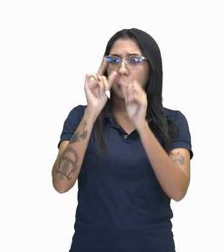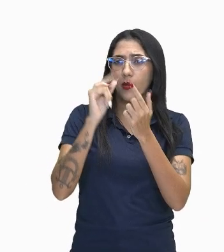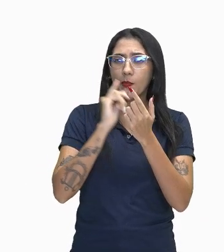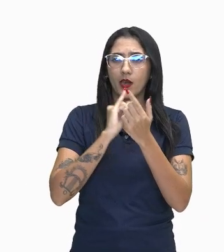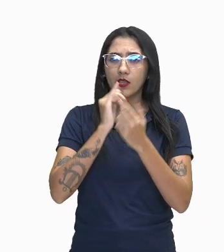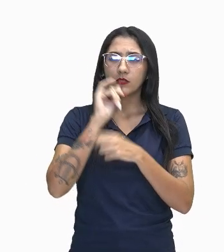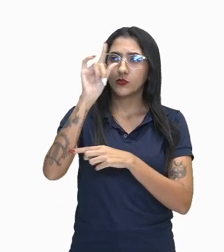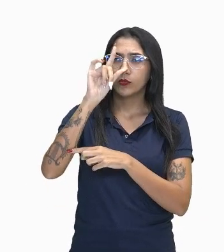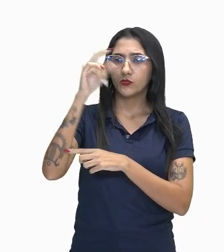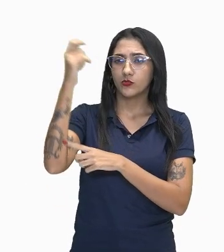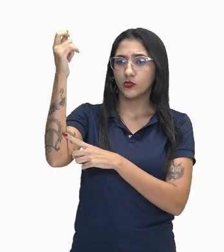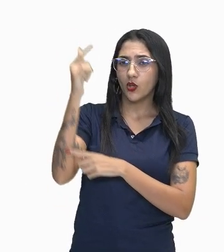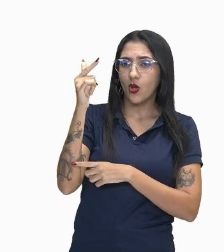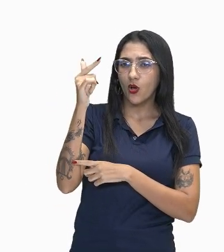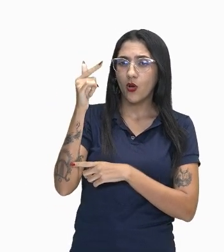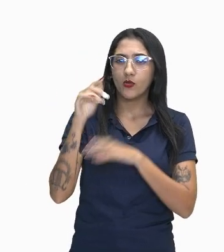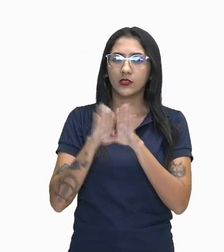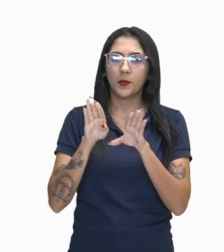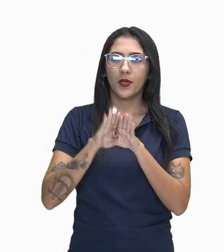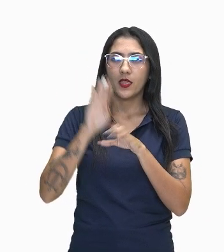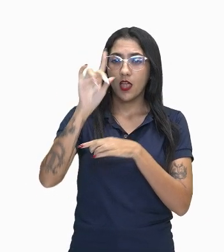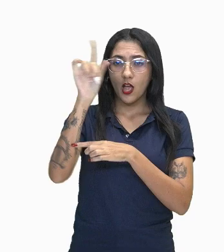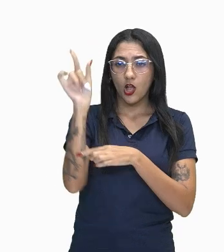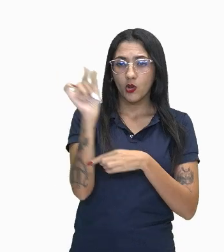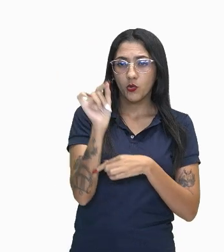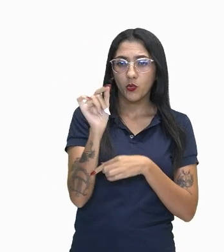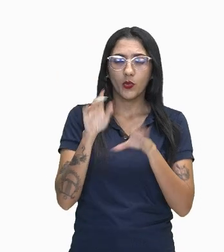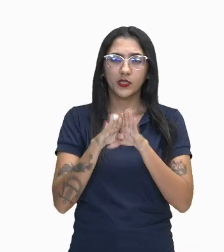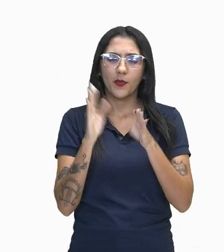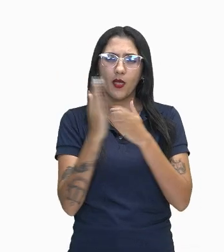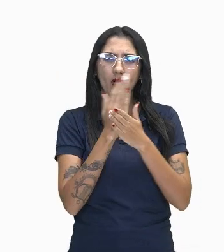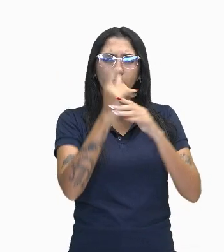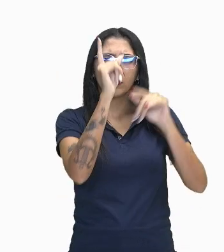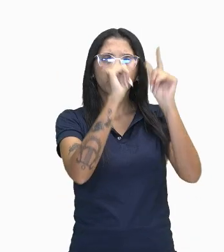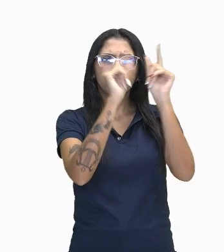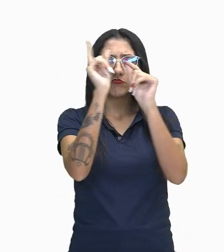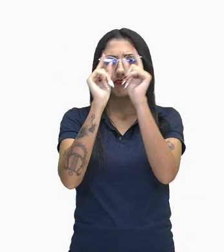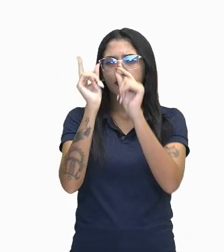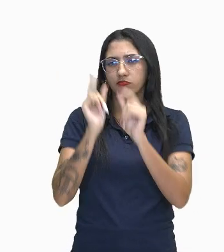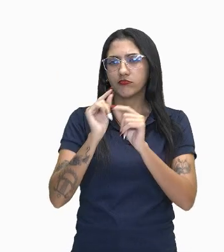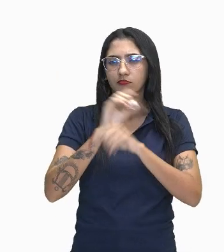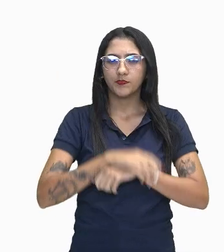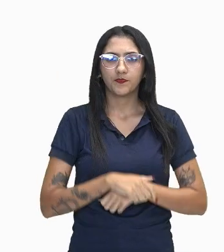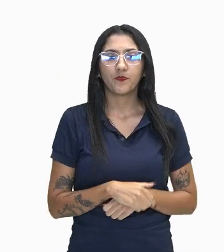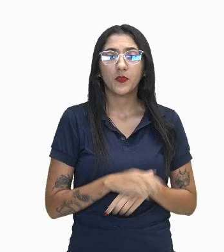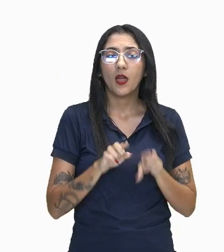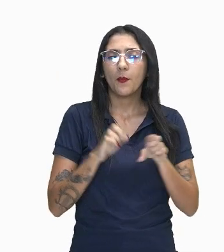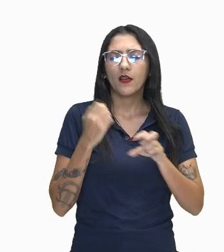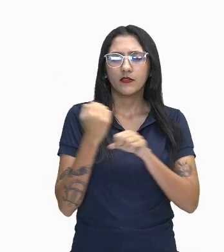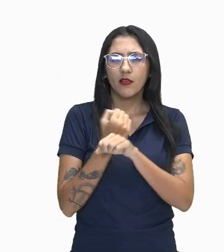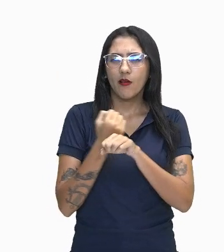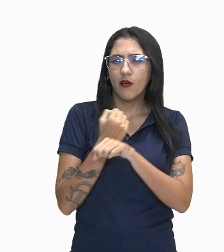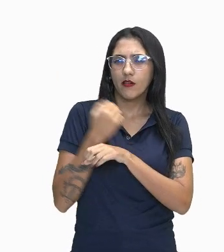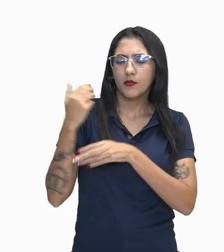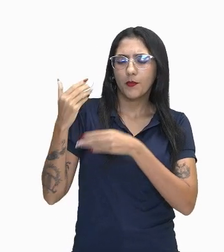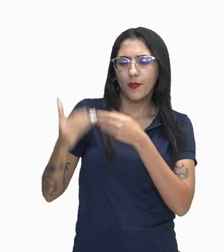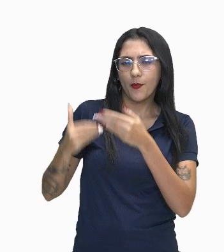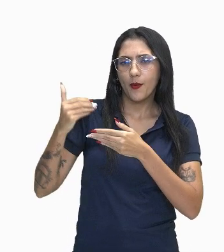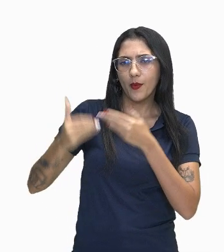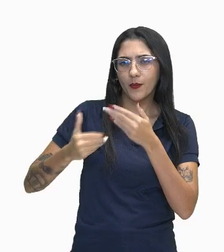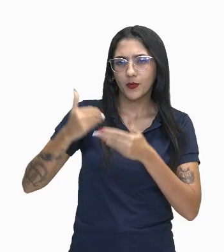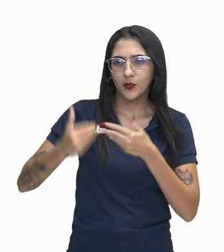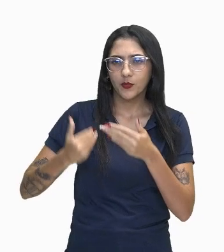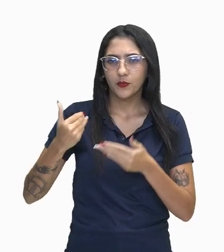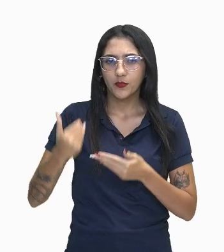o Sol, a Lua e algumas estrelas, tá? Porém, com o passar dos anos, né, essas